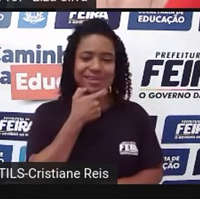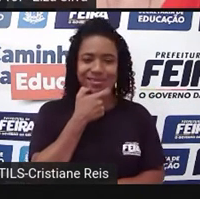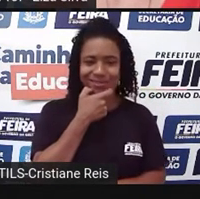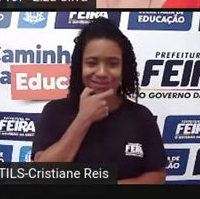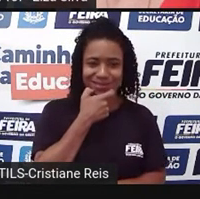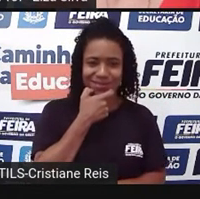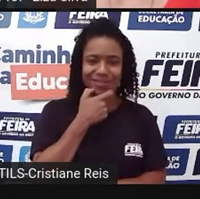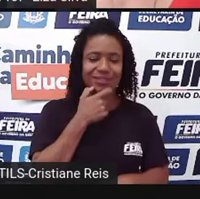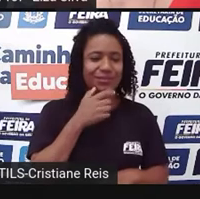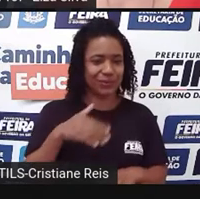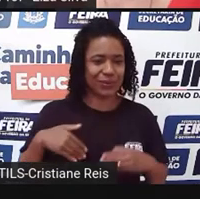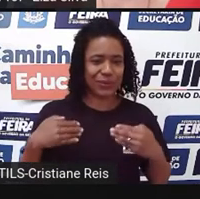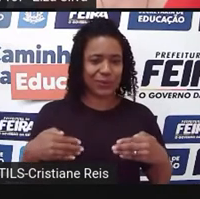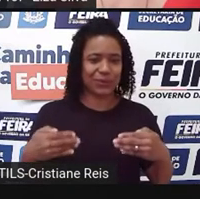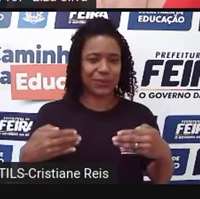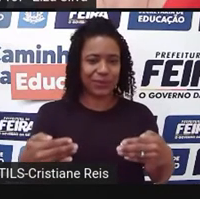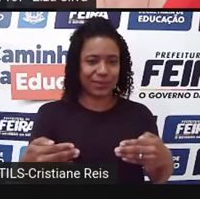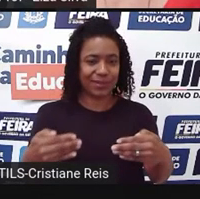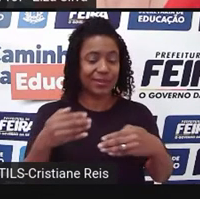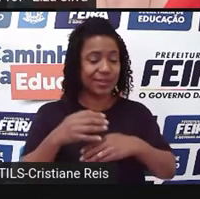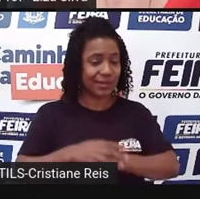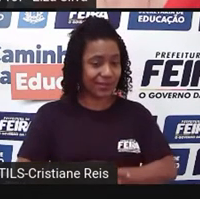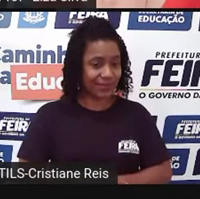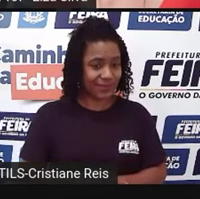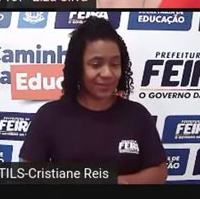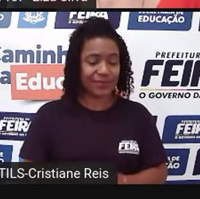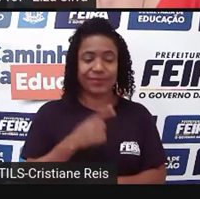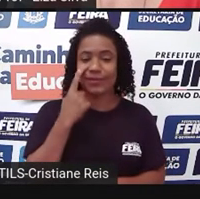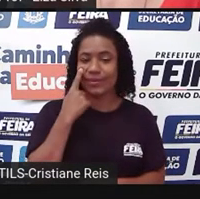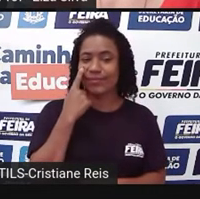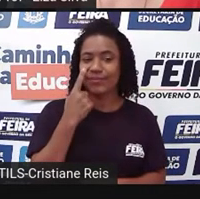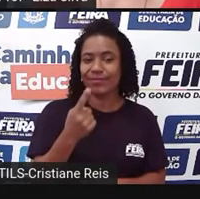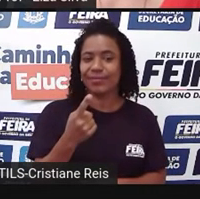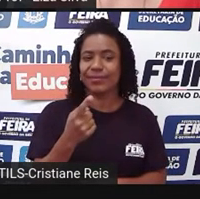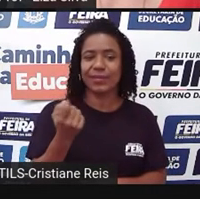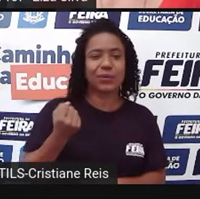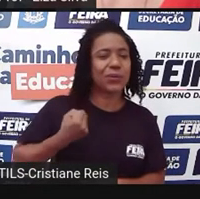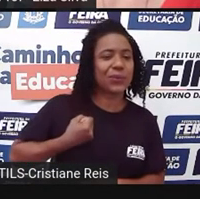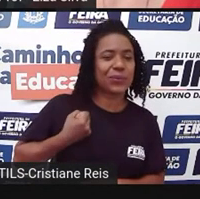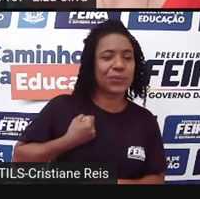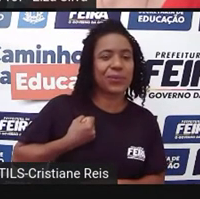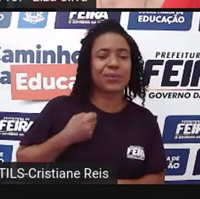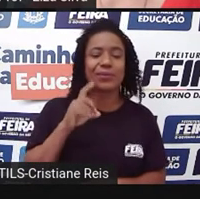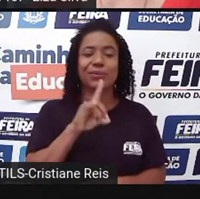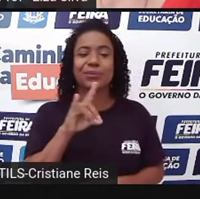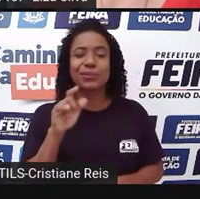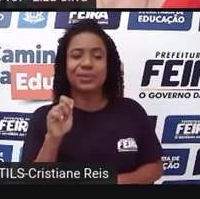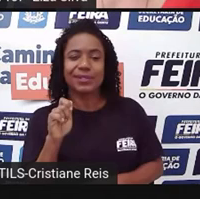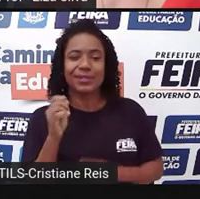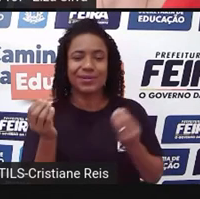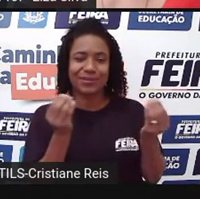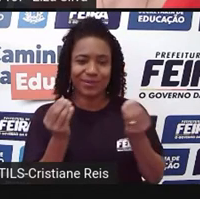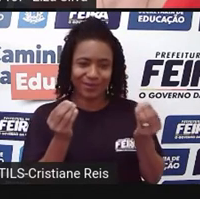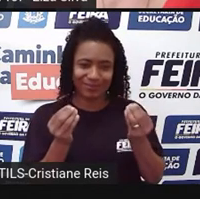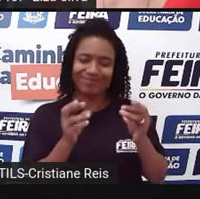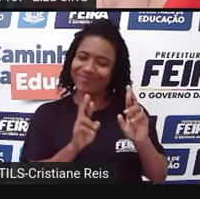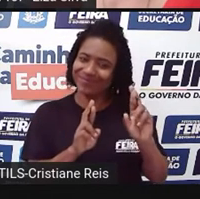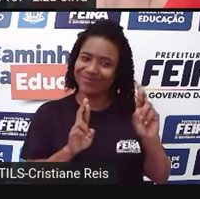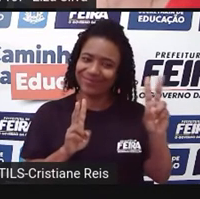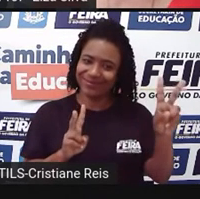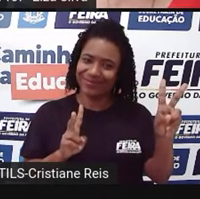britânico e uma dessas diferenças está relacionada a maneira de fazer a data em inglês